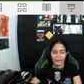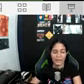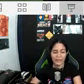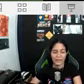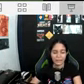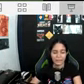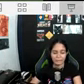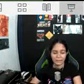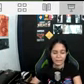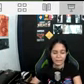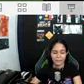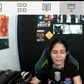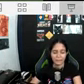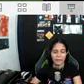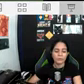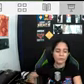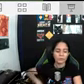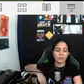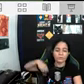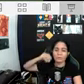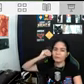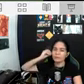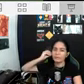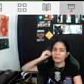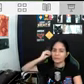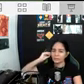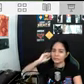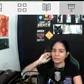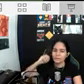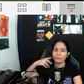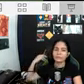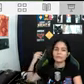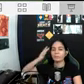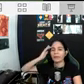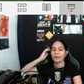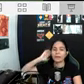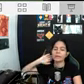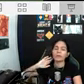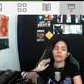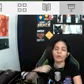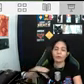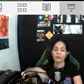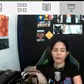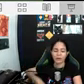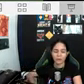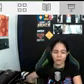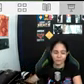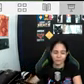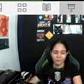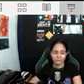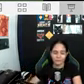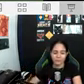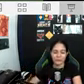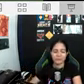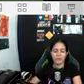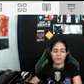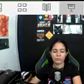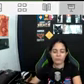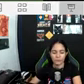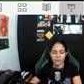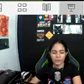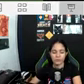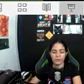disciplina. Aí você pega, todos os dias, você pega e toma Coca-Cola,